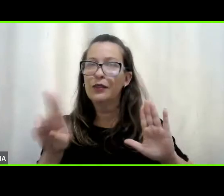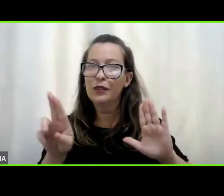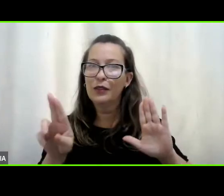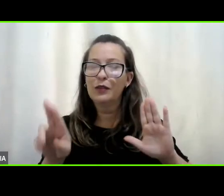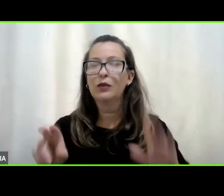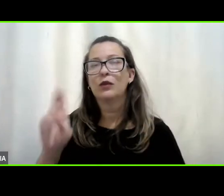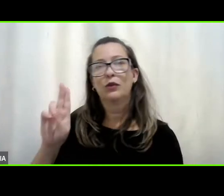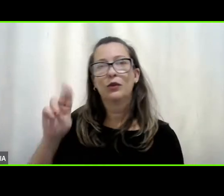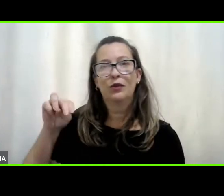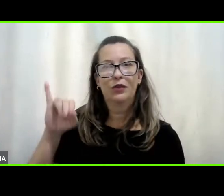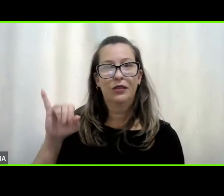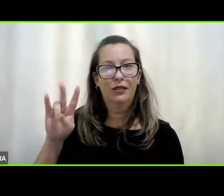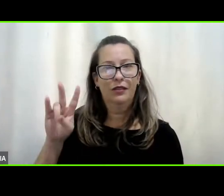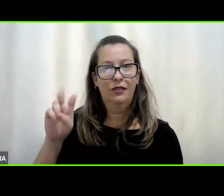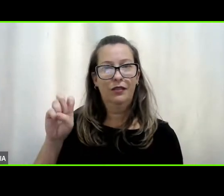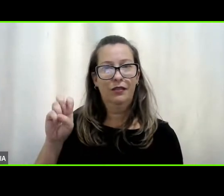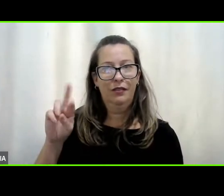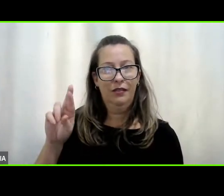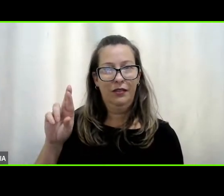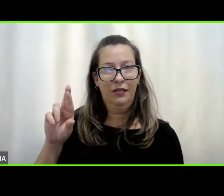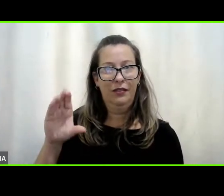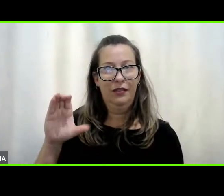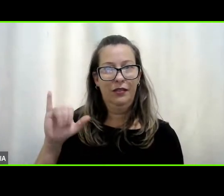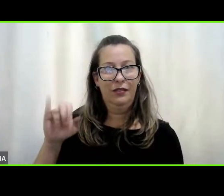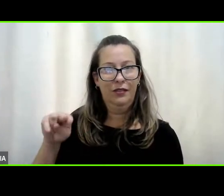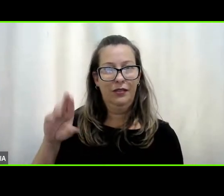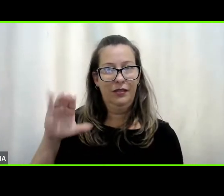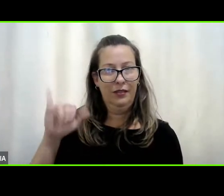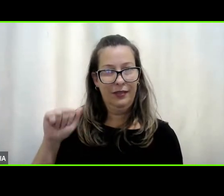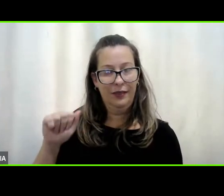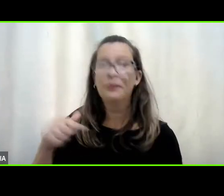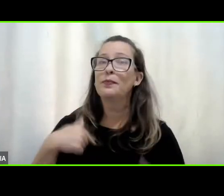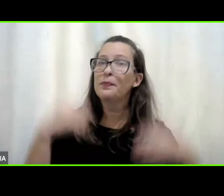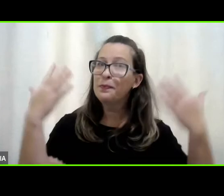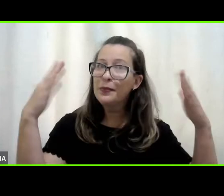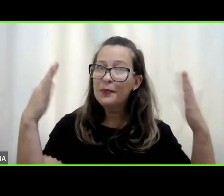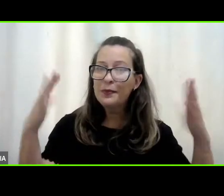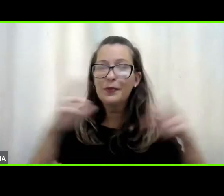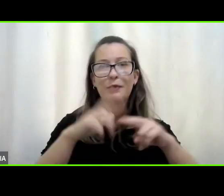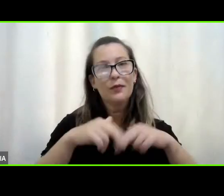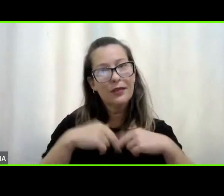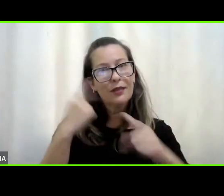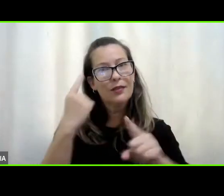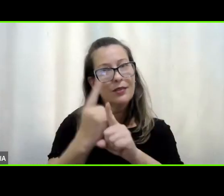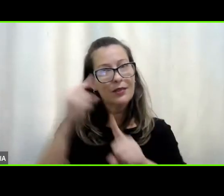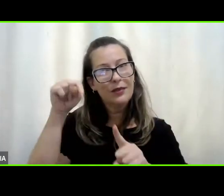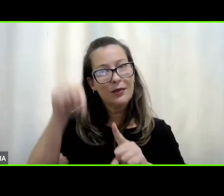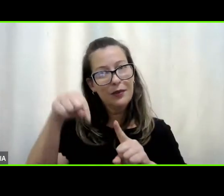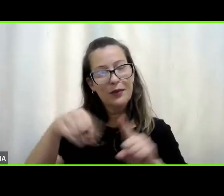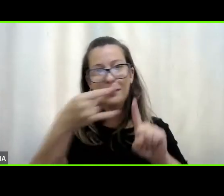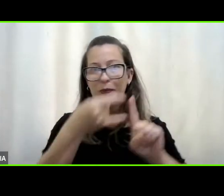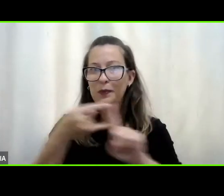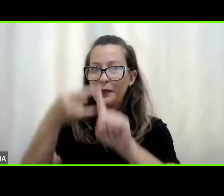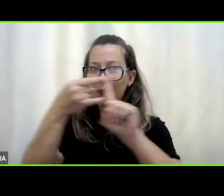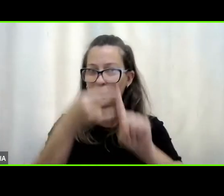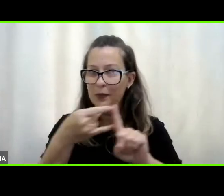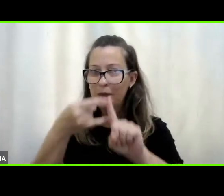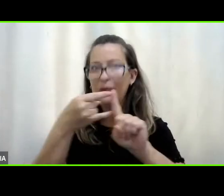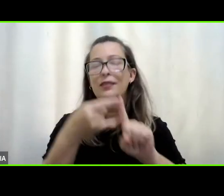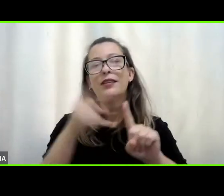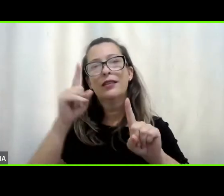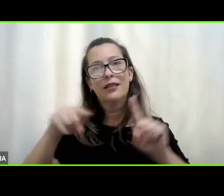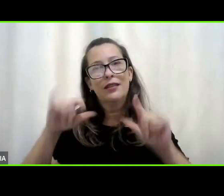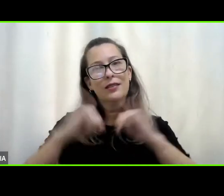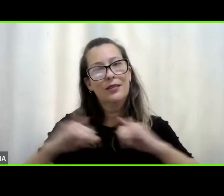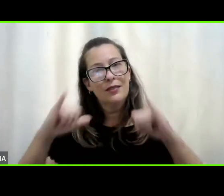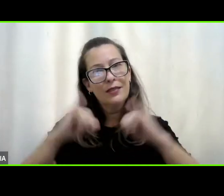Universciência. Queria parabenizar pela iniciativa, né, desse encontro de divulgação científica. E acredito que as palavras